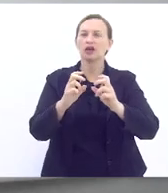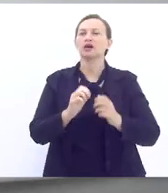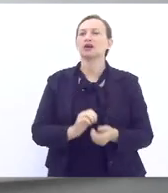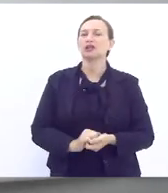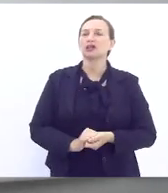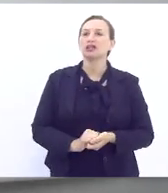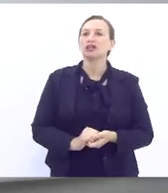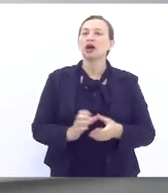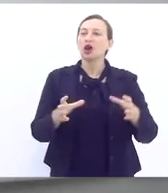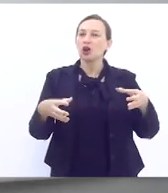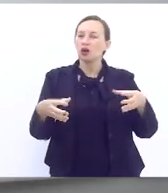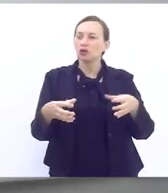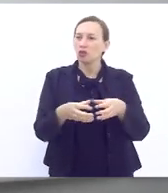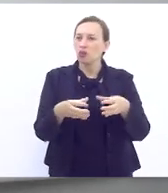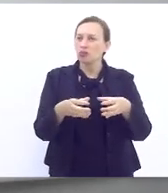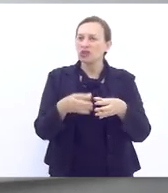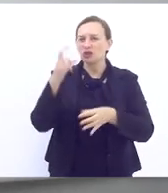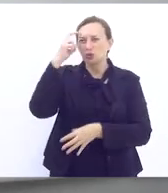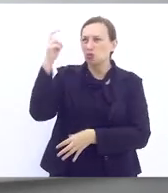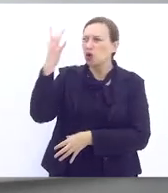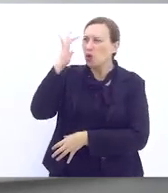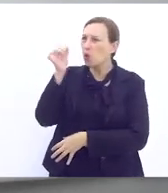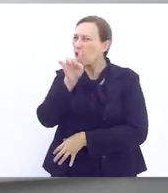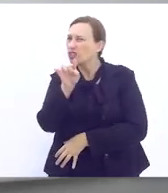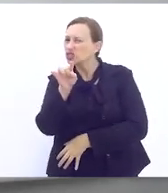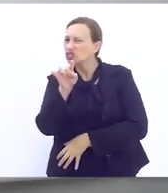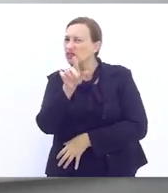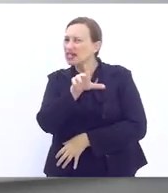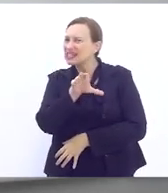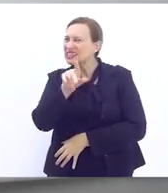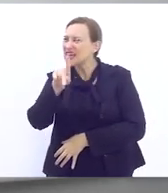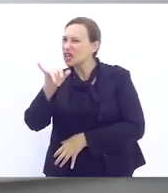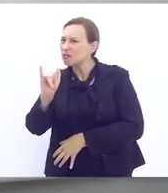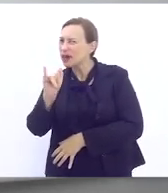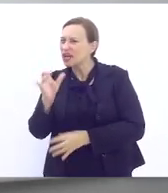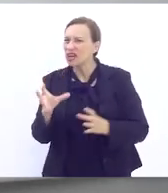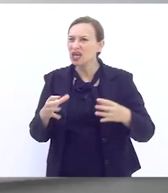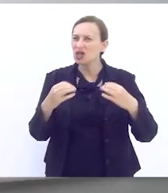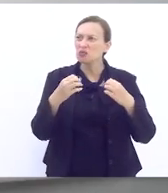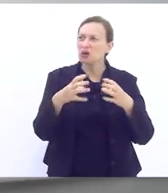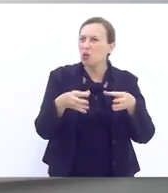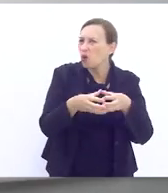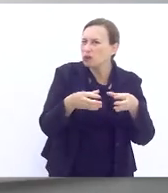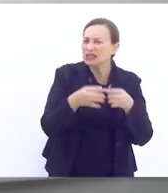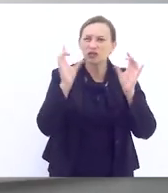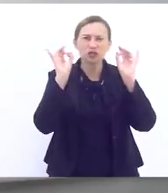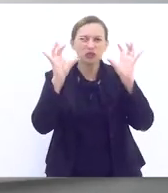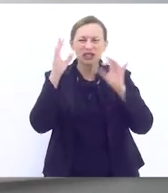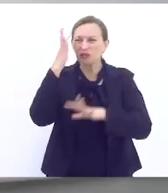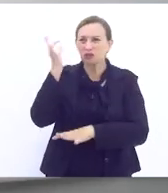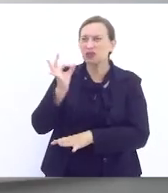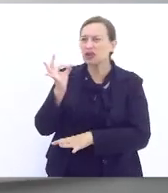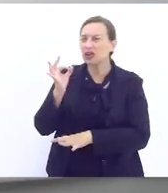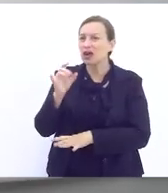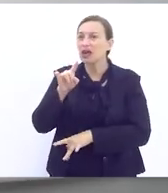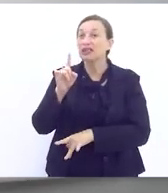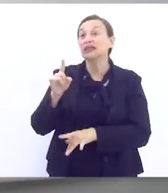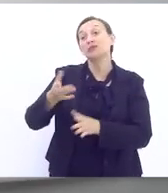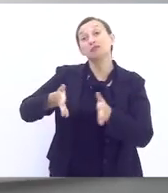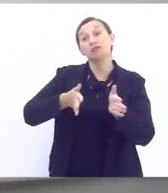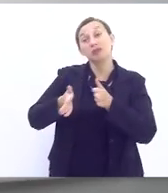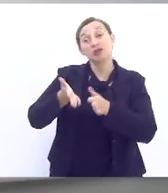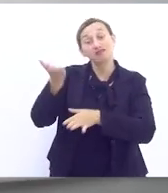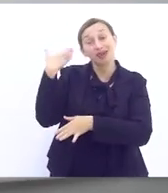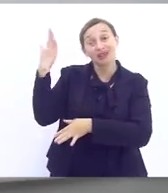de Cultura mas fez uma Se não me engano ele fez uma CPI uma comissão especial já não me lembro daquela época nós